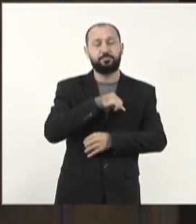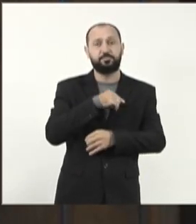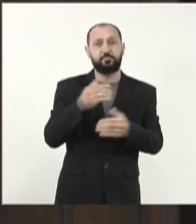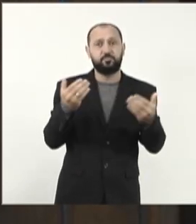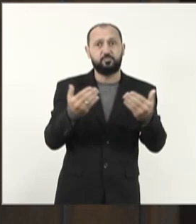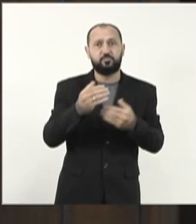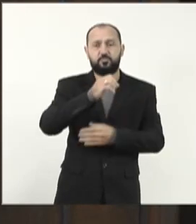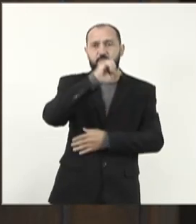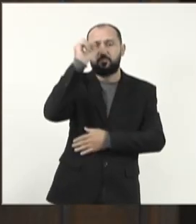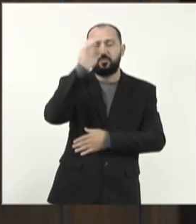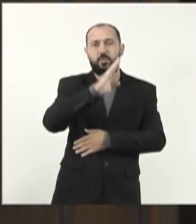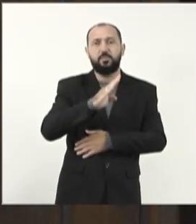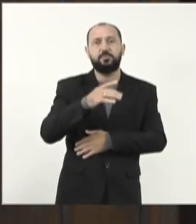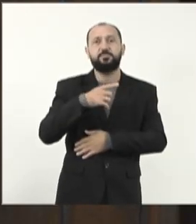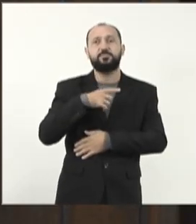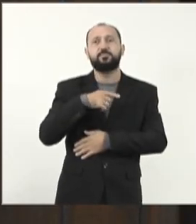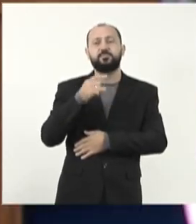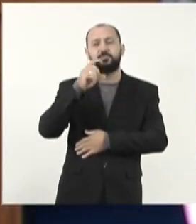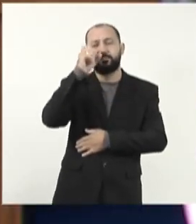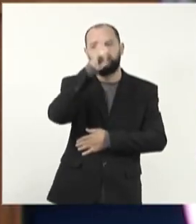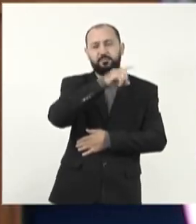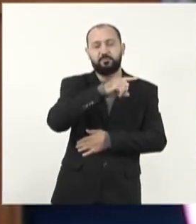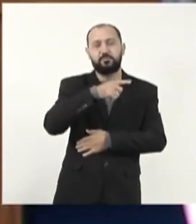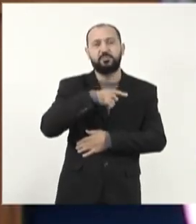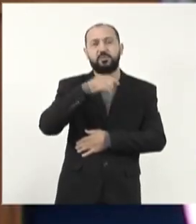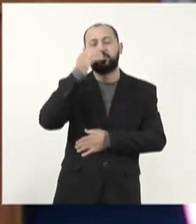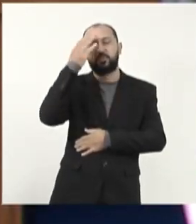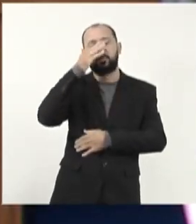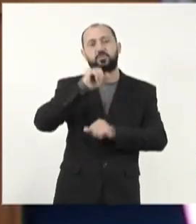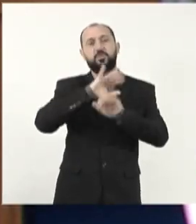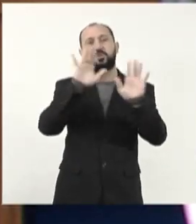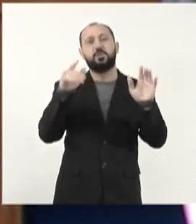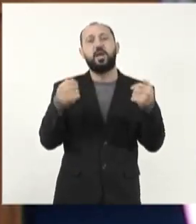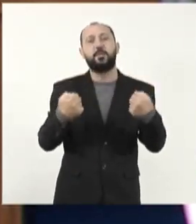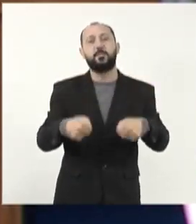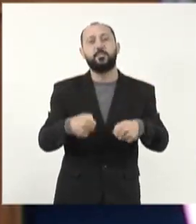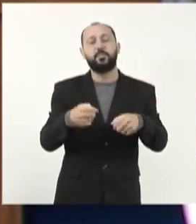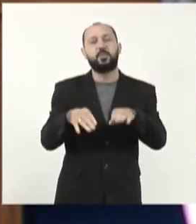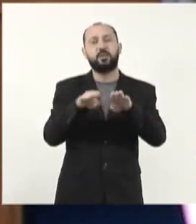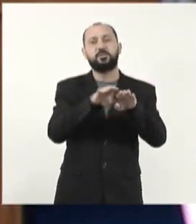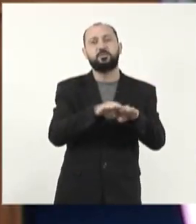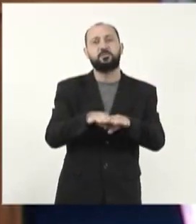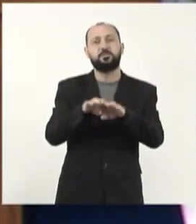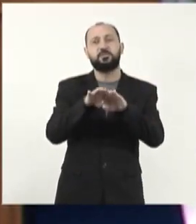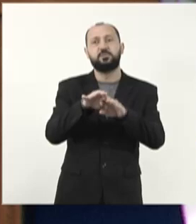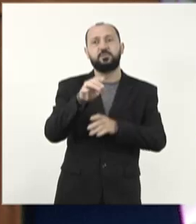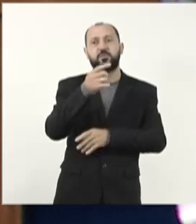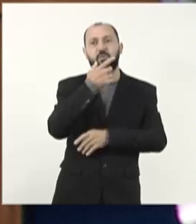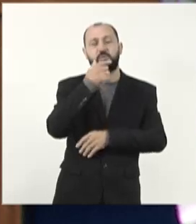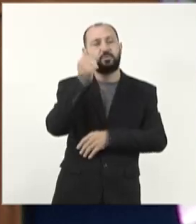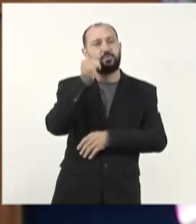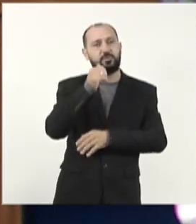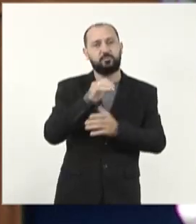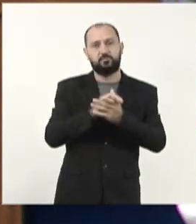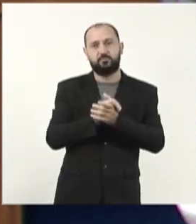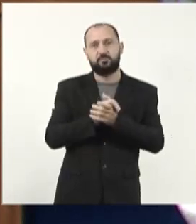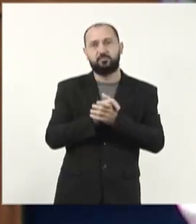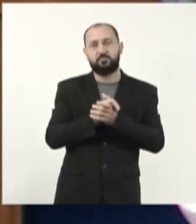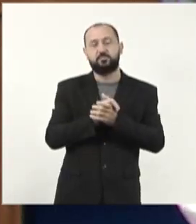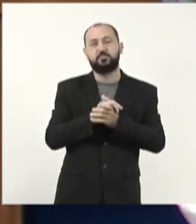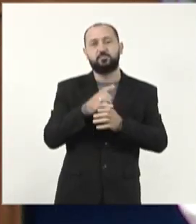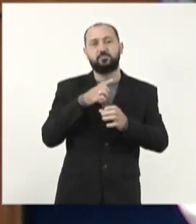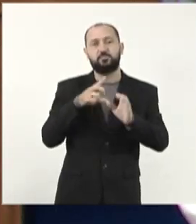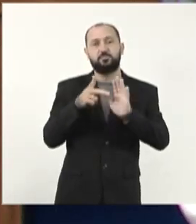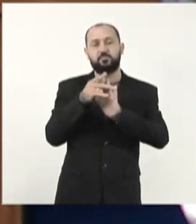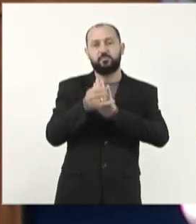Brasil, a gente tem uma dificuldade de compreender a necessidade da igualdade entre homens e mulheres. Inclusive, tivemos um projeto